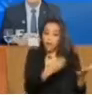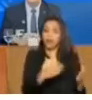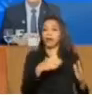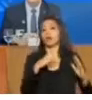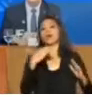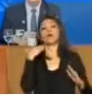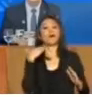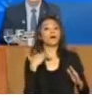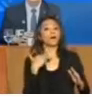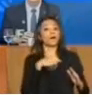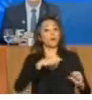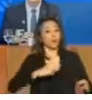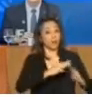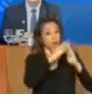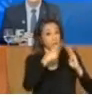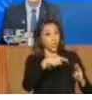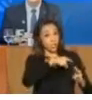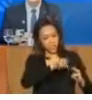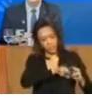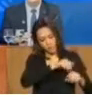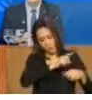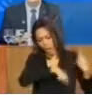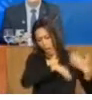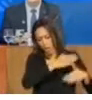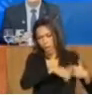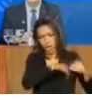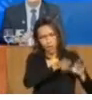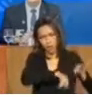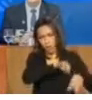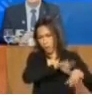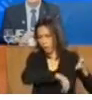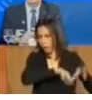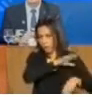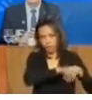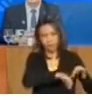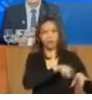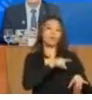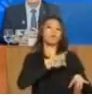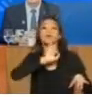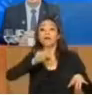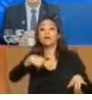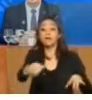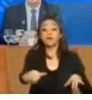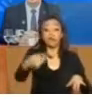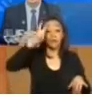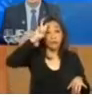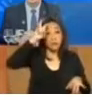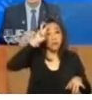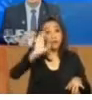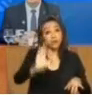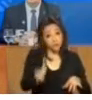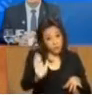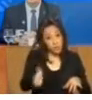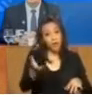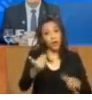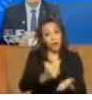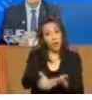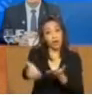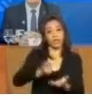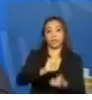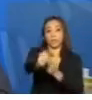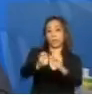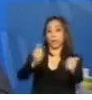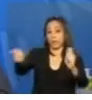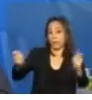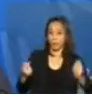processamento, e se Deus quiser, na quinta-feira a gente já começa a fazer o crédito desses recursos